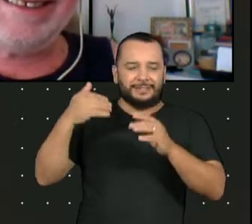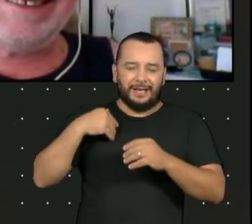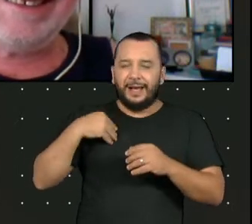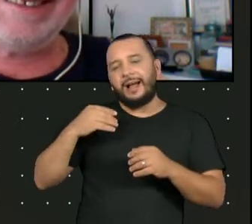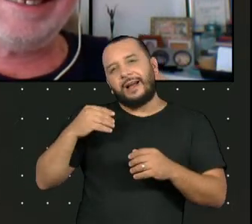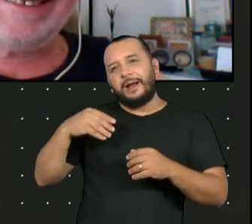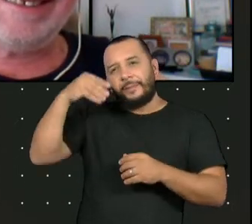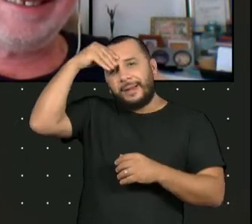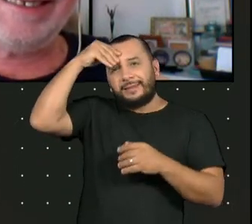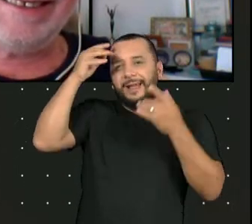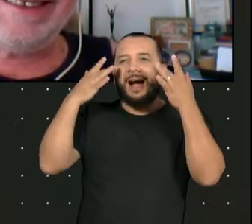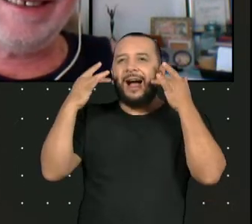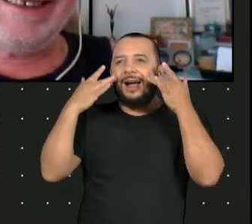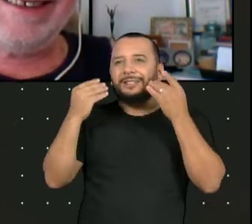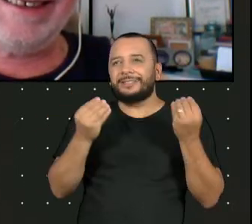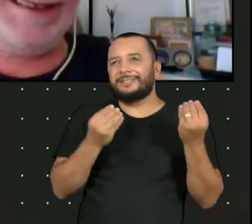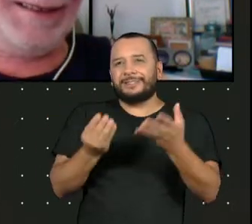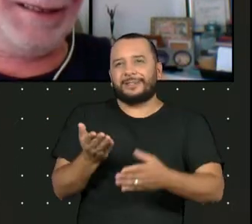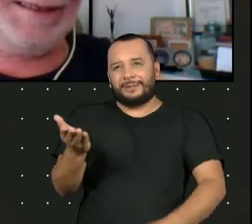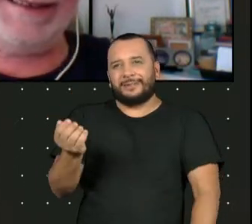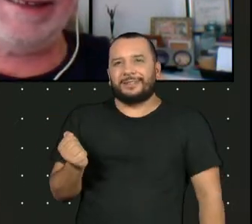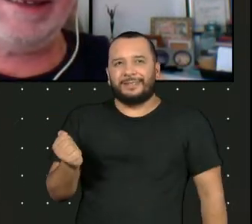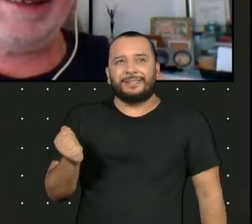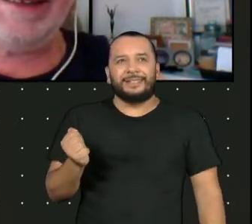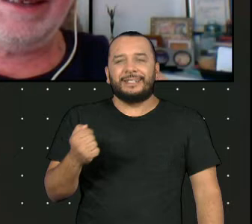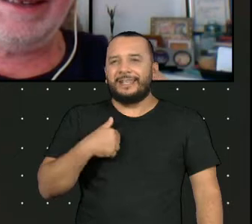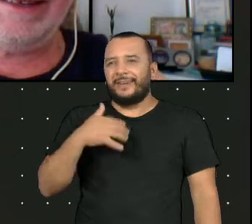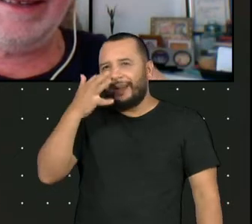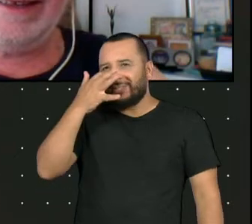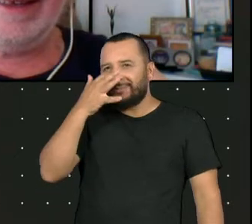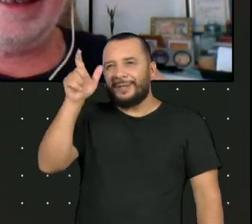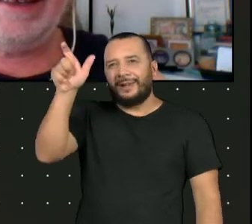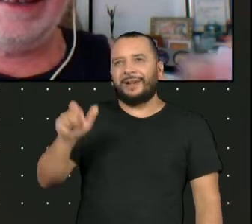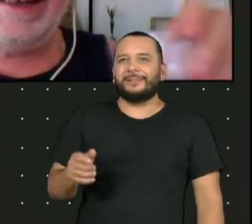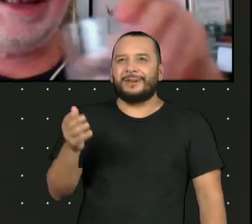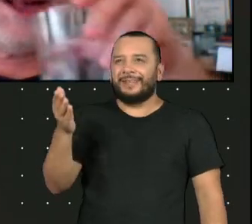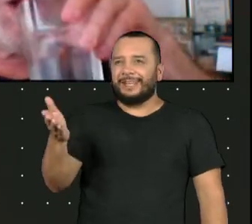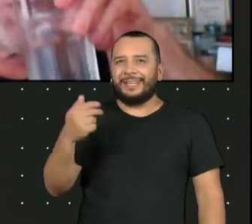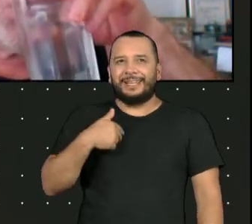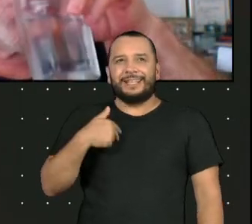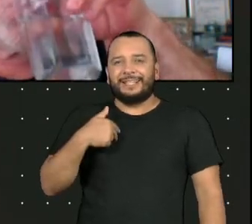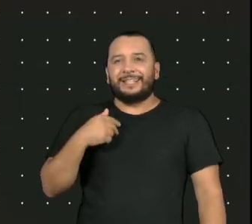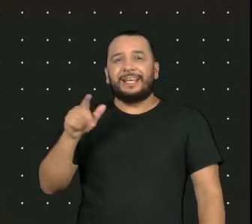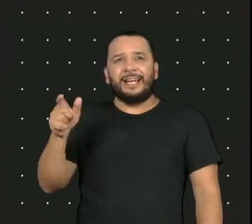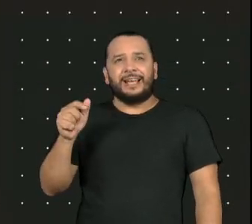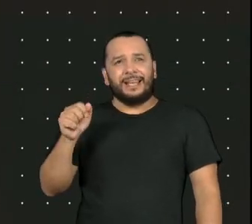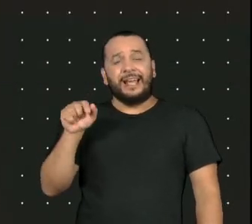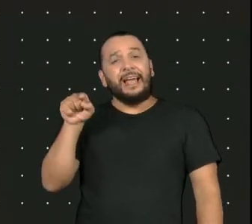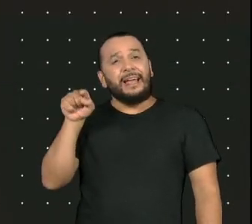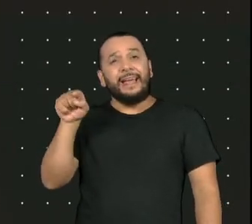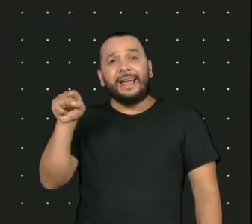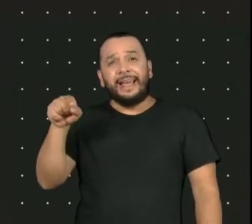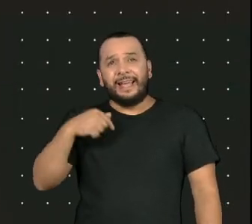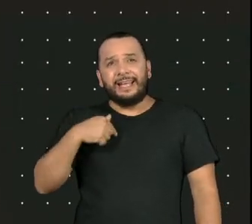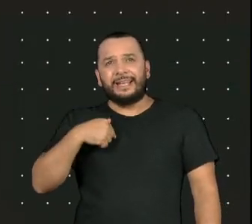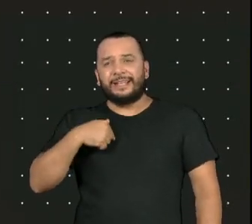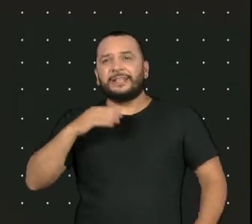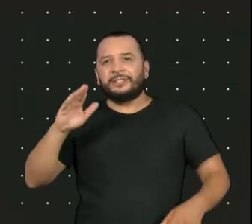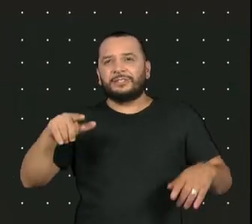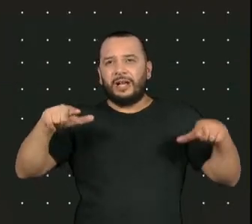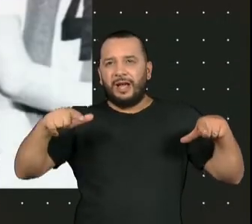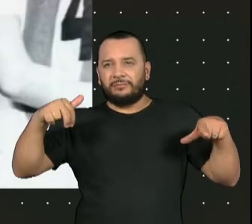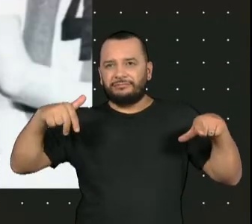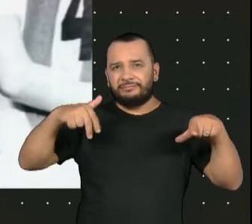Depois, admirava muito ele voando pela ponta direita do